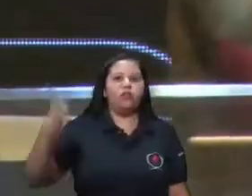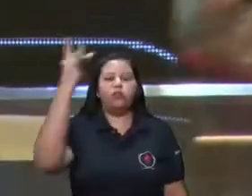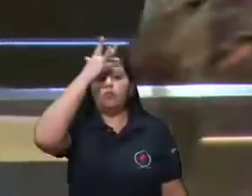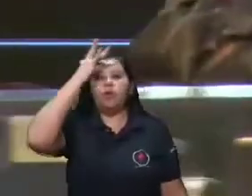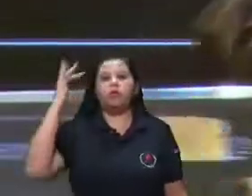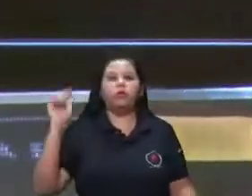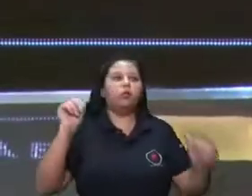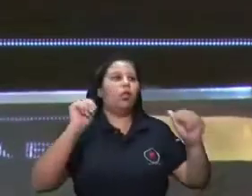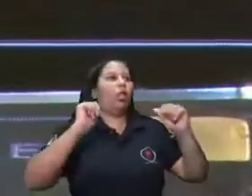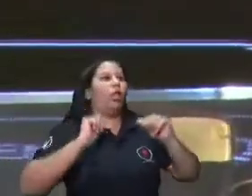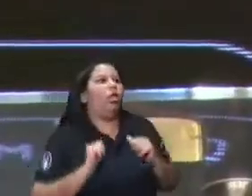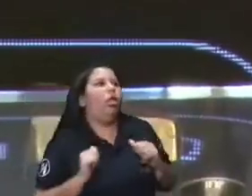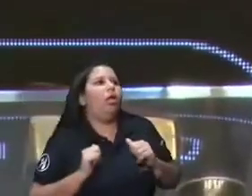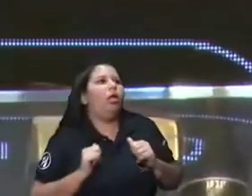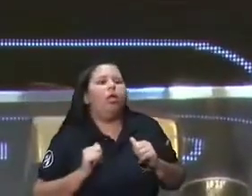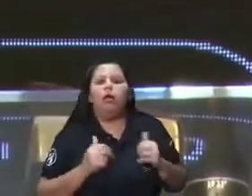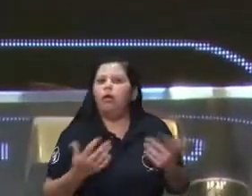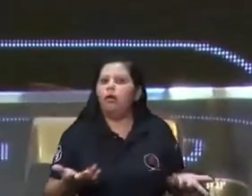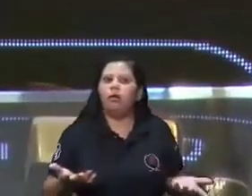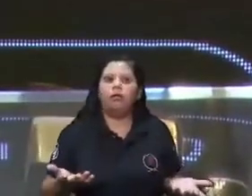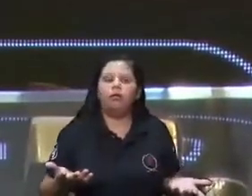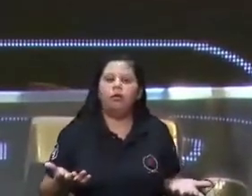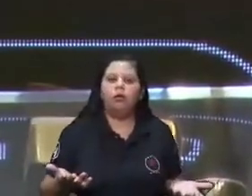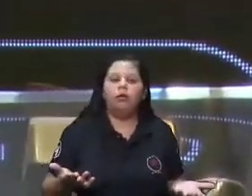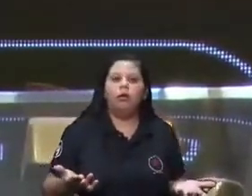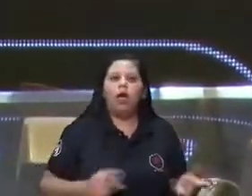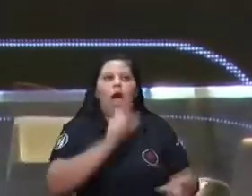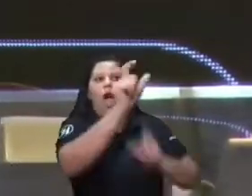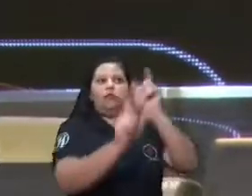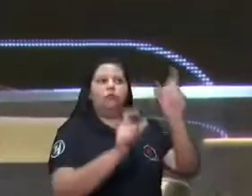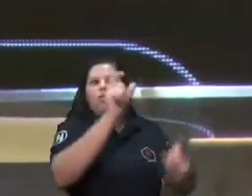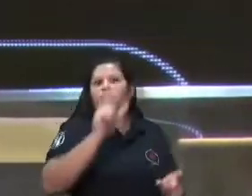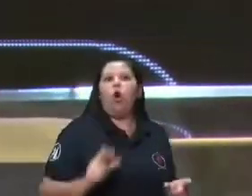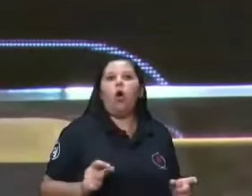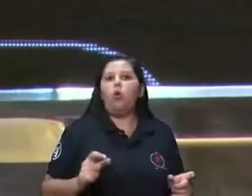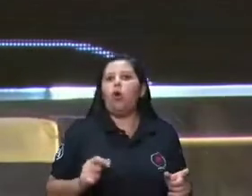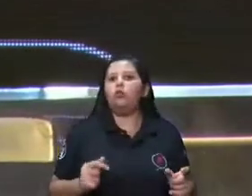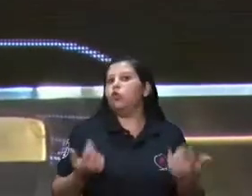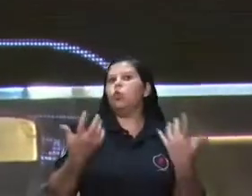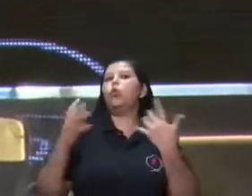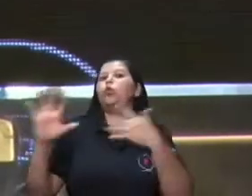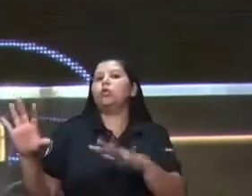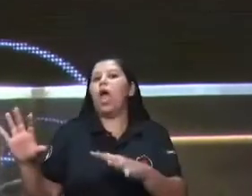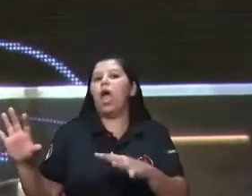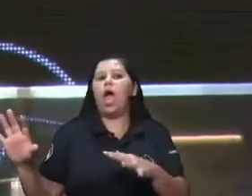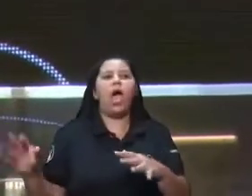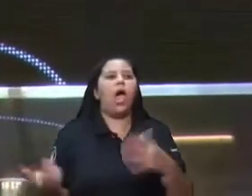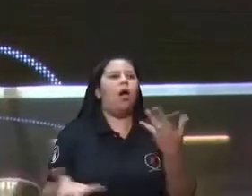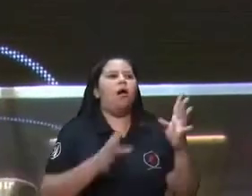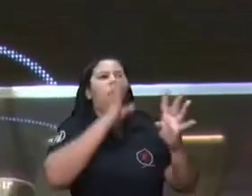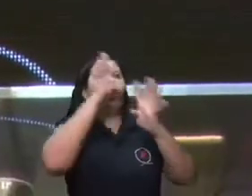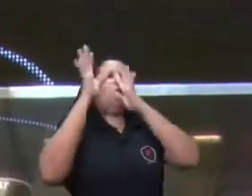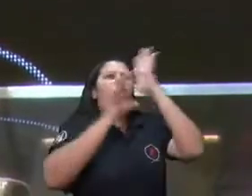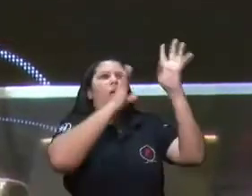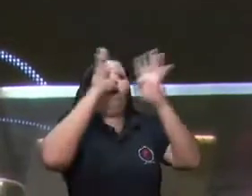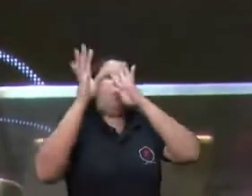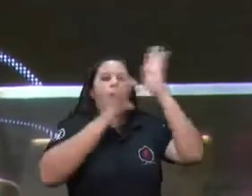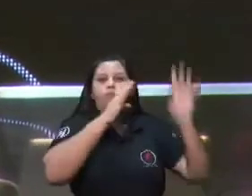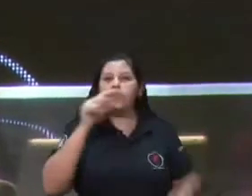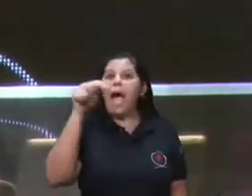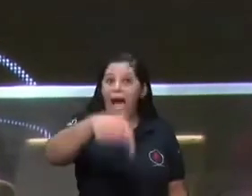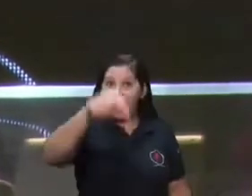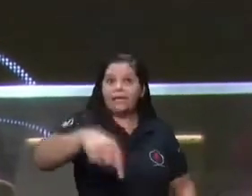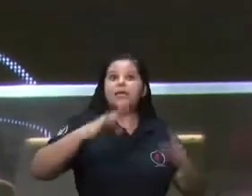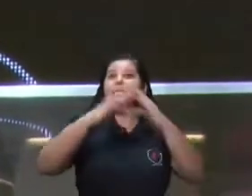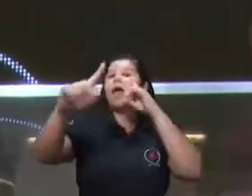As pessoas não querem mais palavra. Quais? Aqui tem uma turma sabendo que teria 3 mensagens